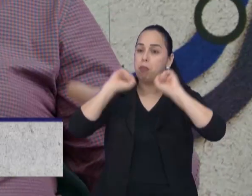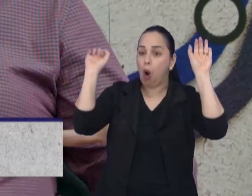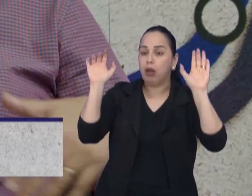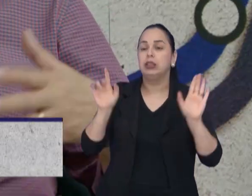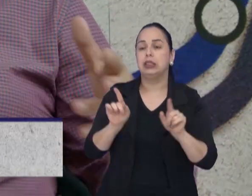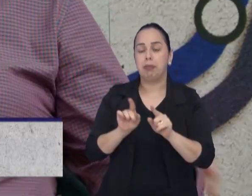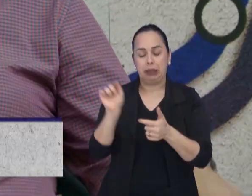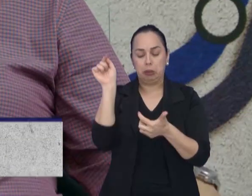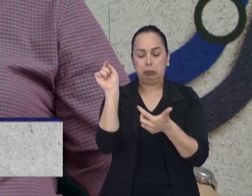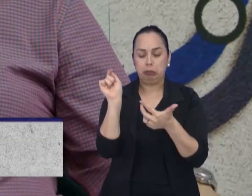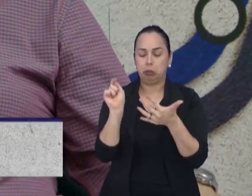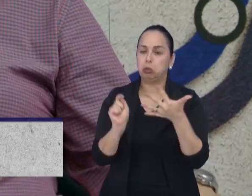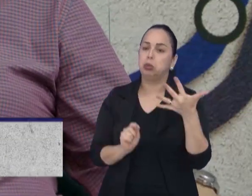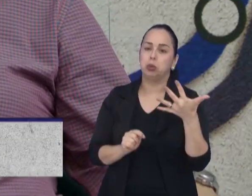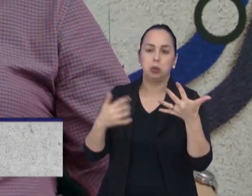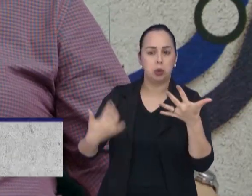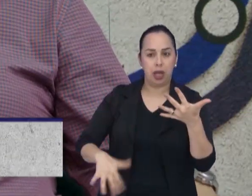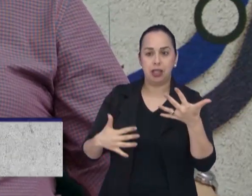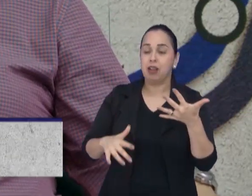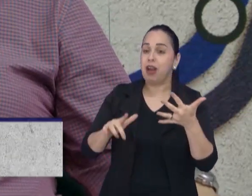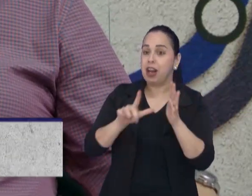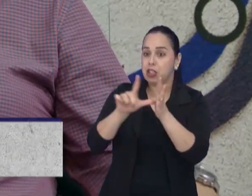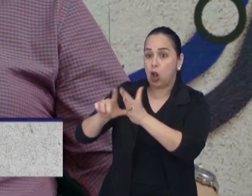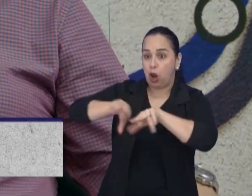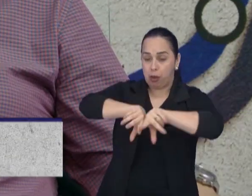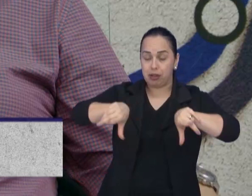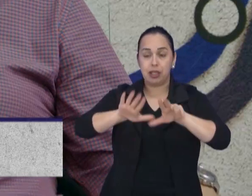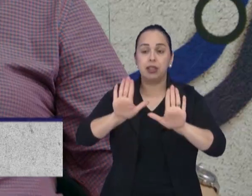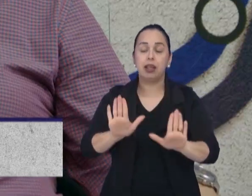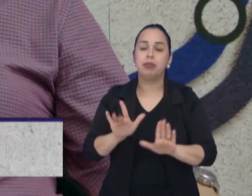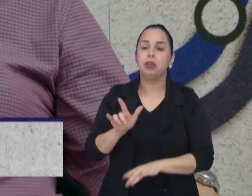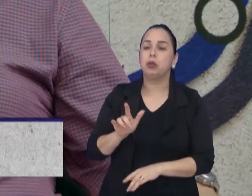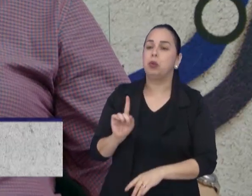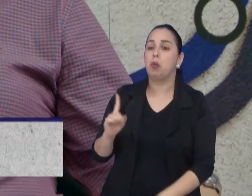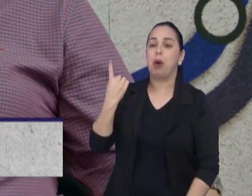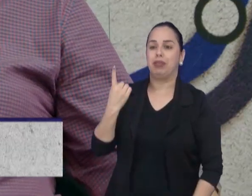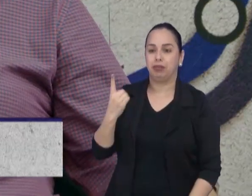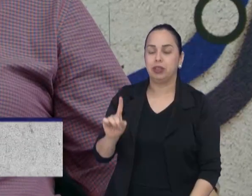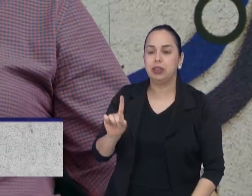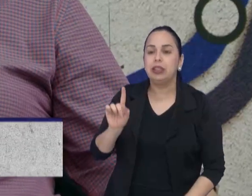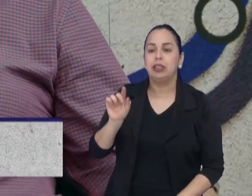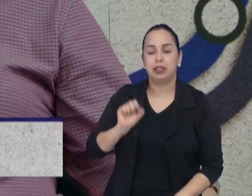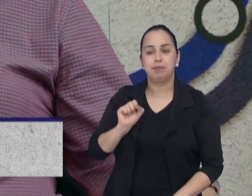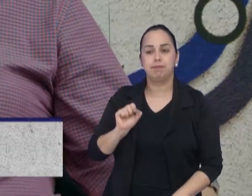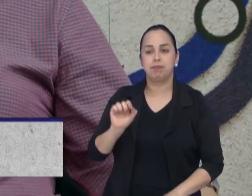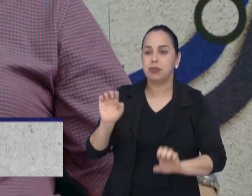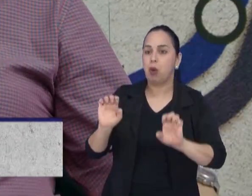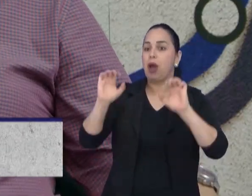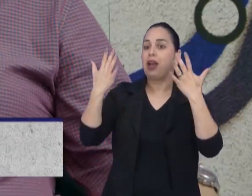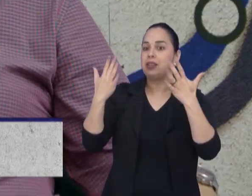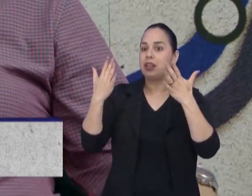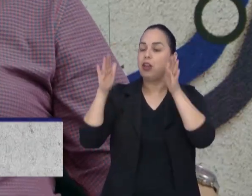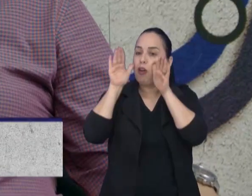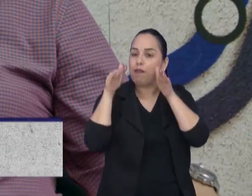são muitos comerciantes. E tem uma coisa que eu queria destacar, muitos eventos desses são feitos para